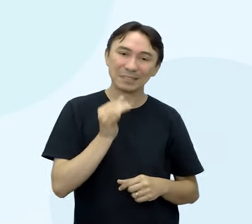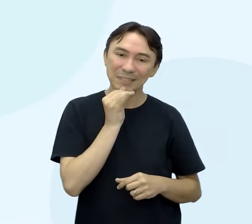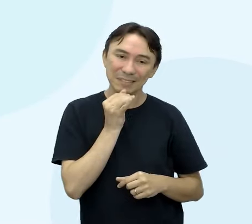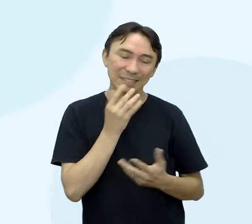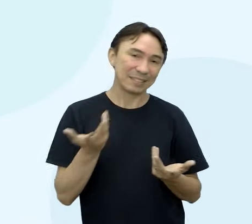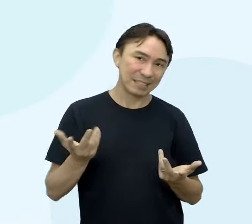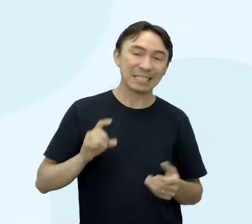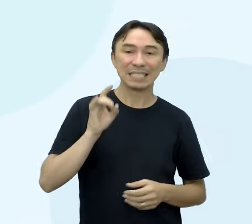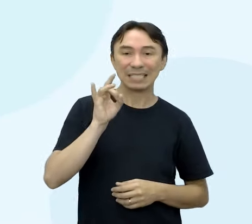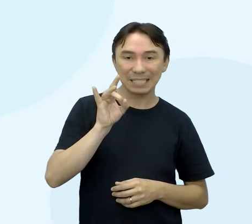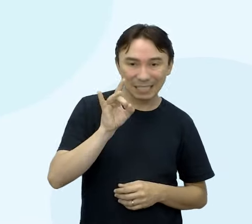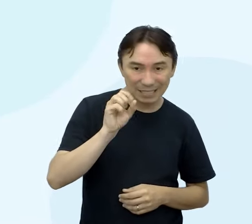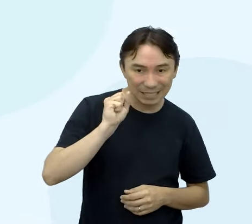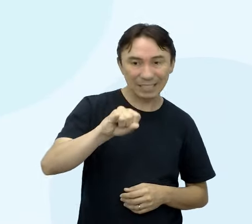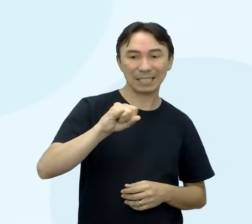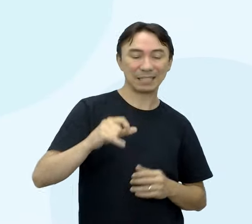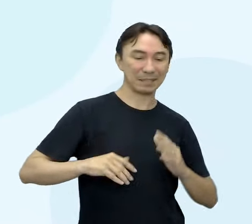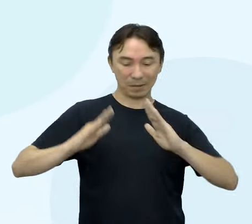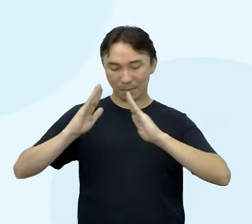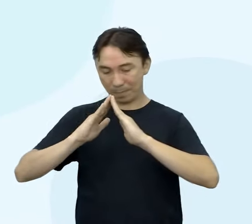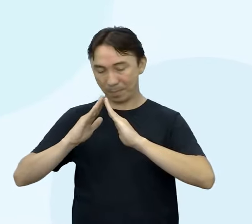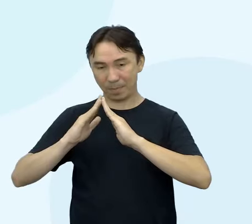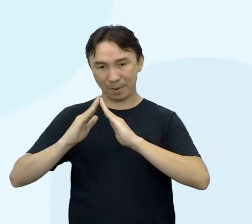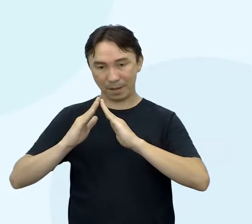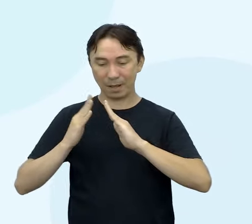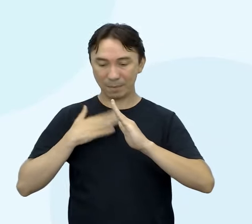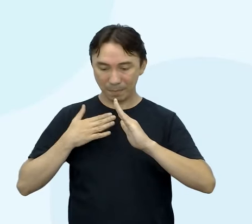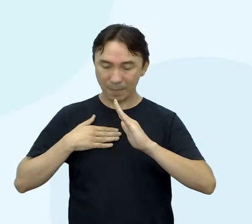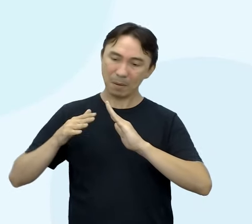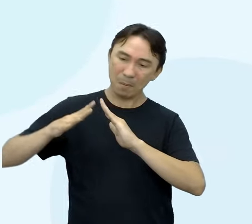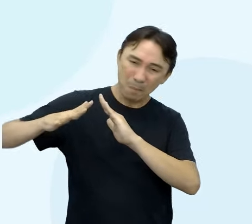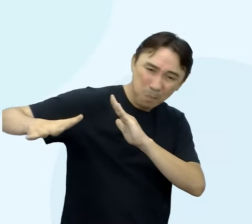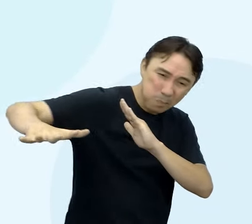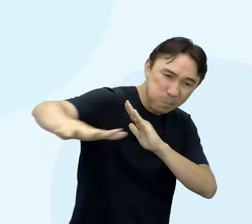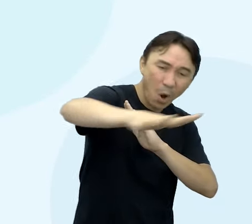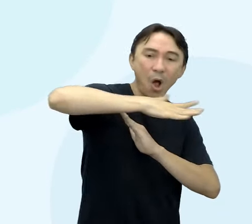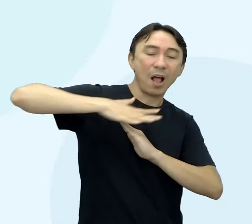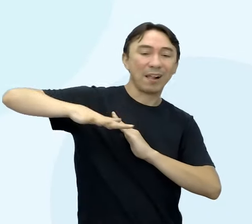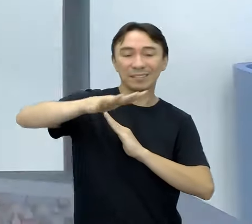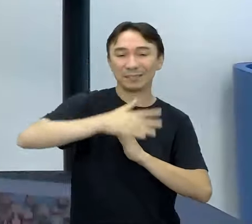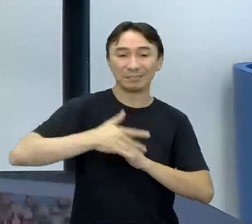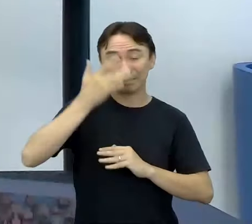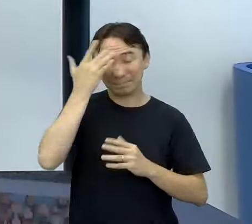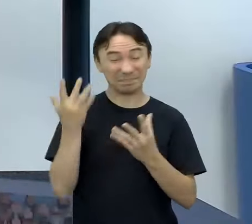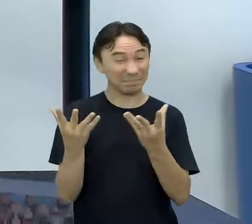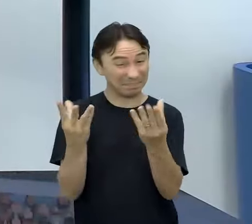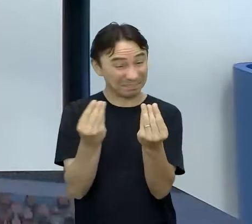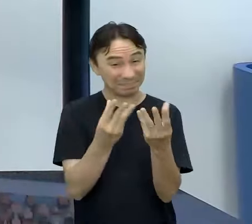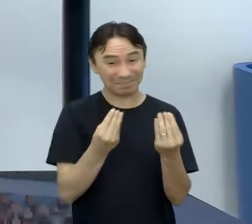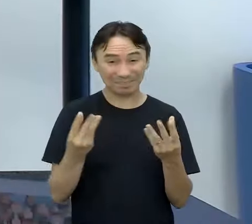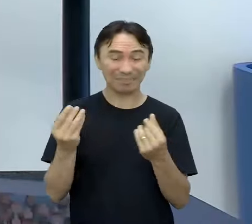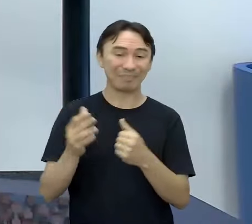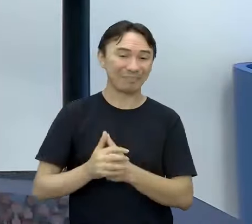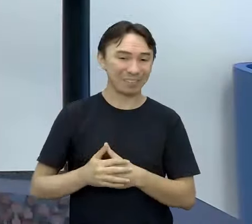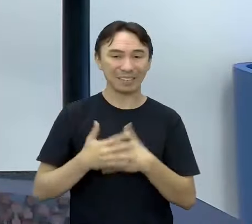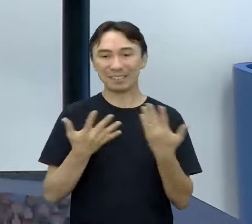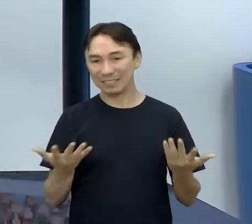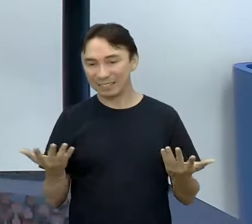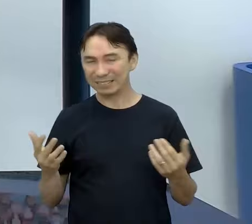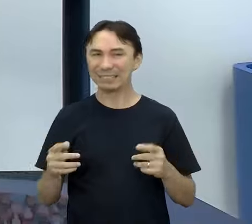Então, no meu caso, minha comunidade, eu vou conseguir fazer a entrevista, a pesquisa, o formulário eletrônico, o que seja,